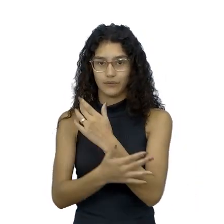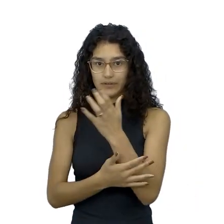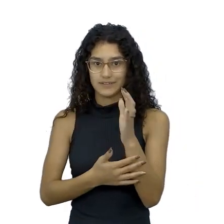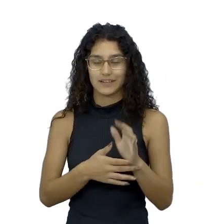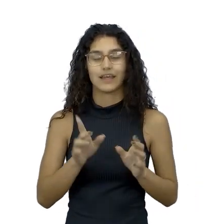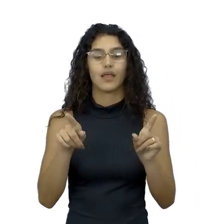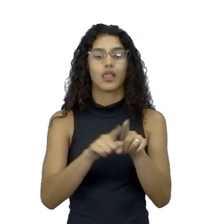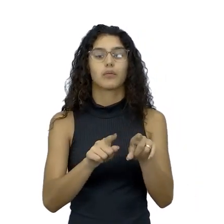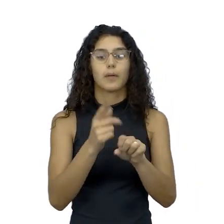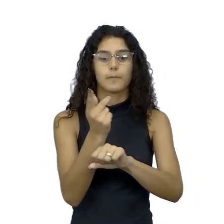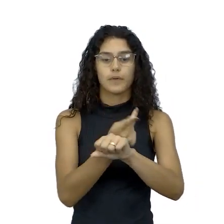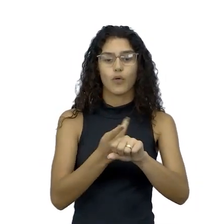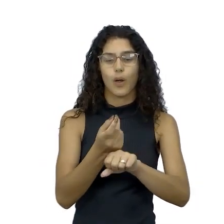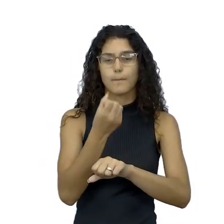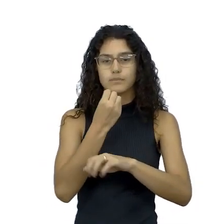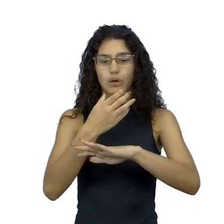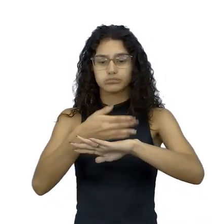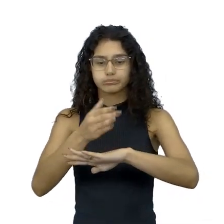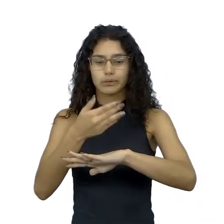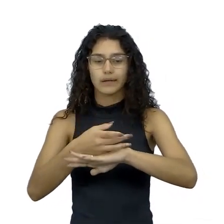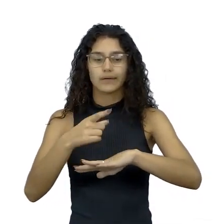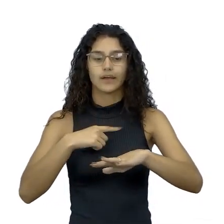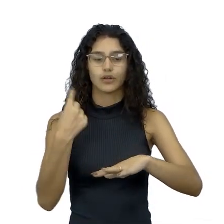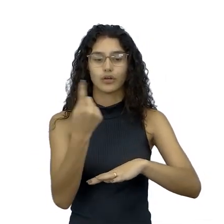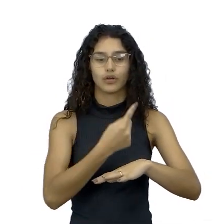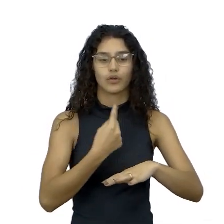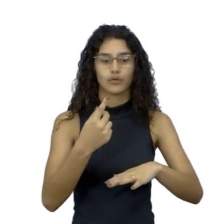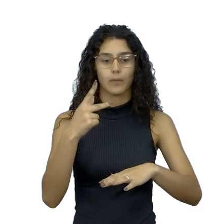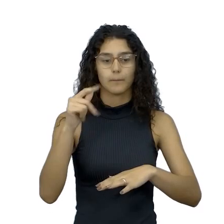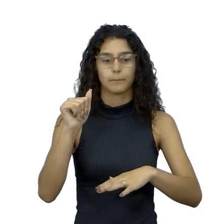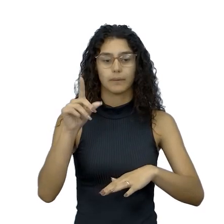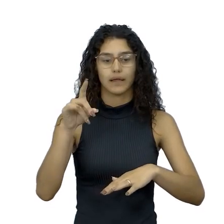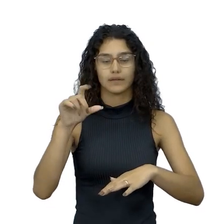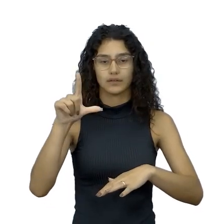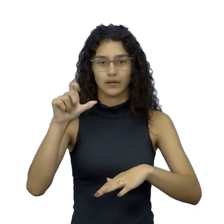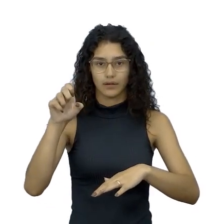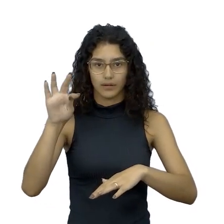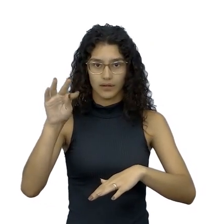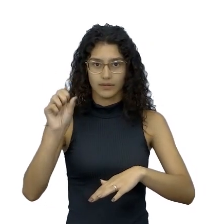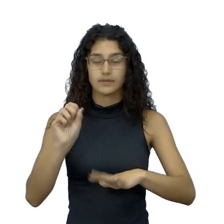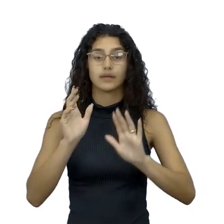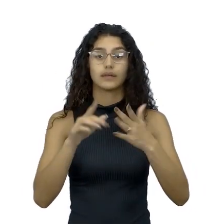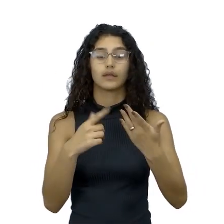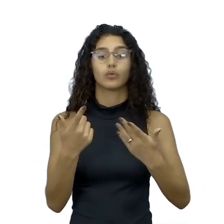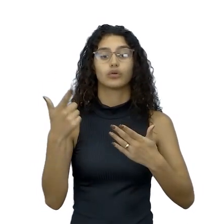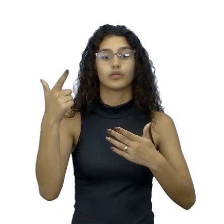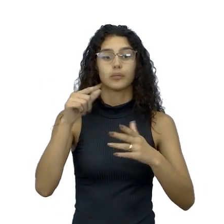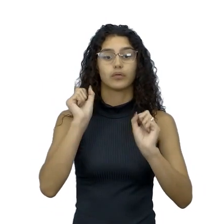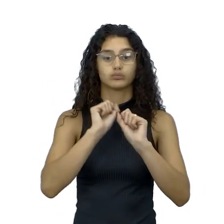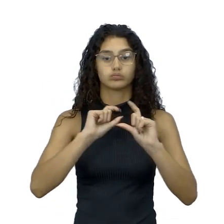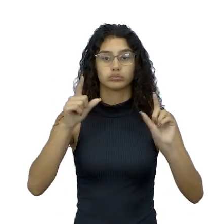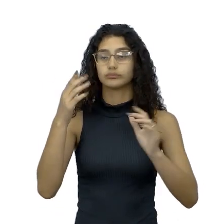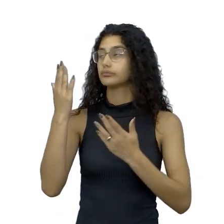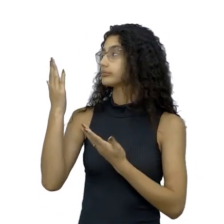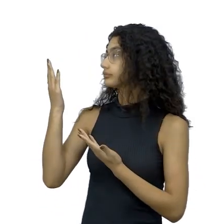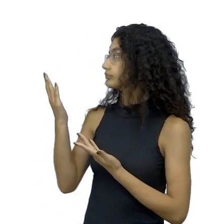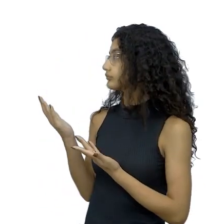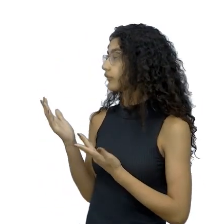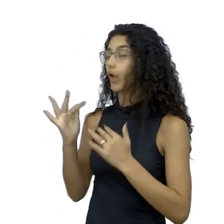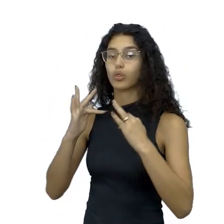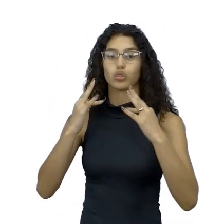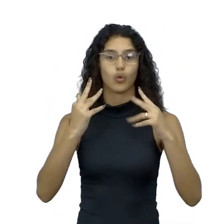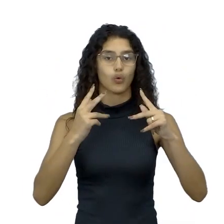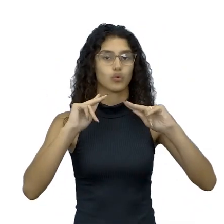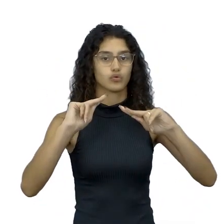e explorar boas práticas através dos nossos Padlets, tá bom? Então, aqui Novamente, eu vou trazer todos os links